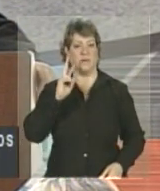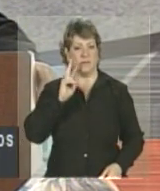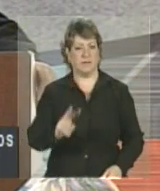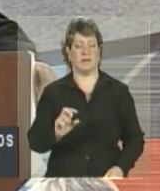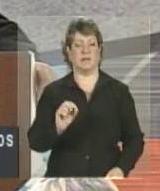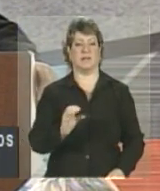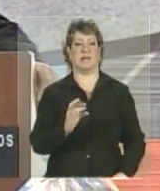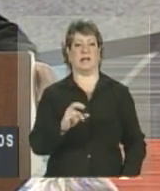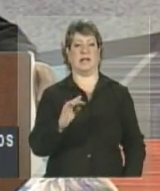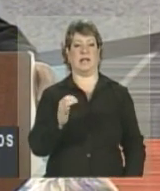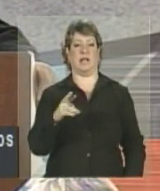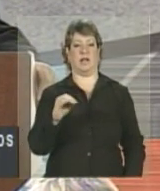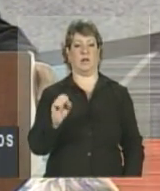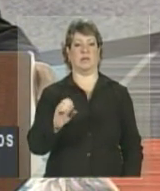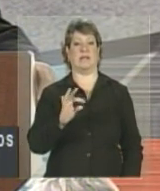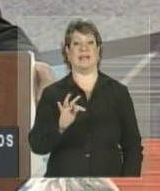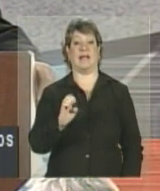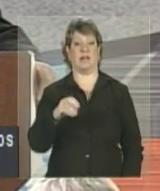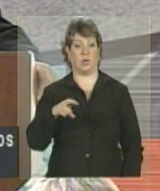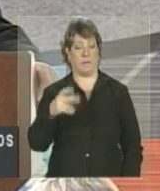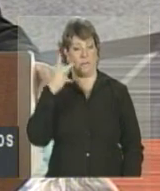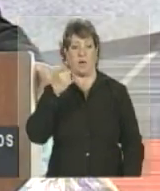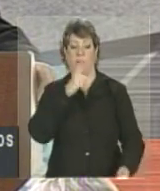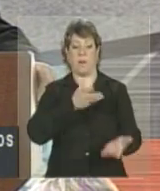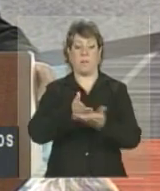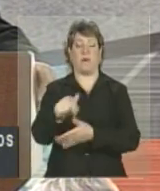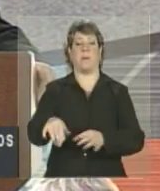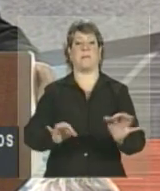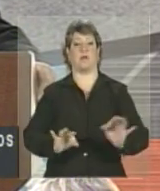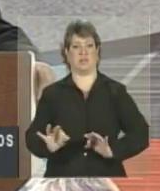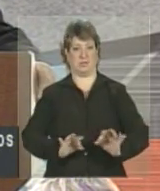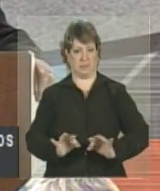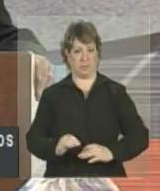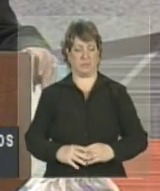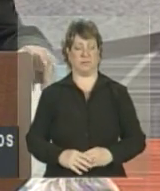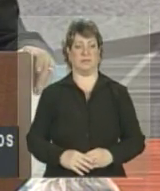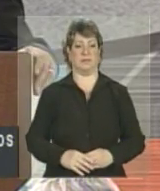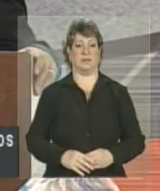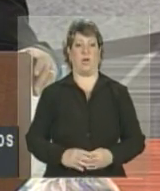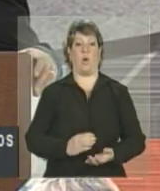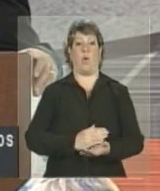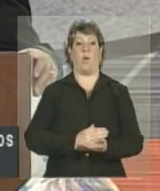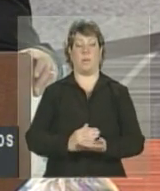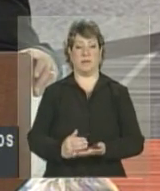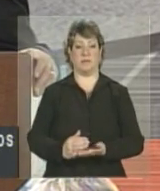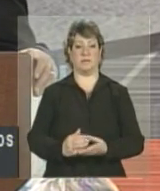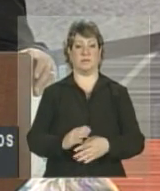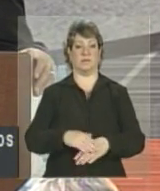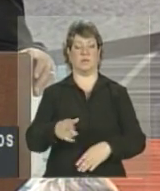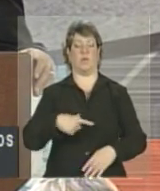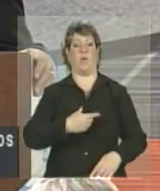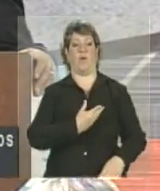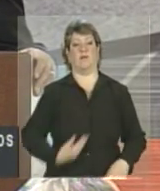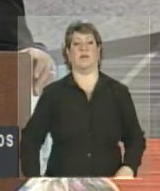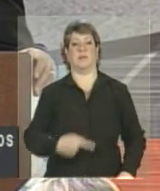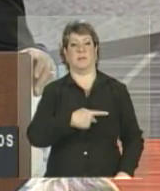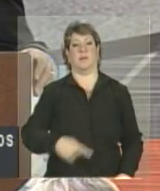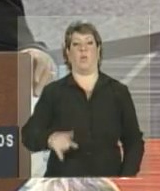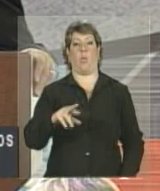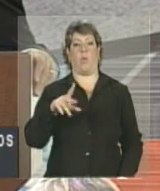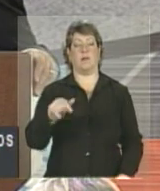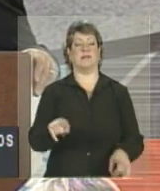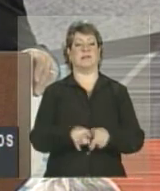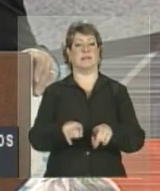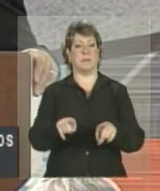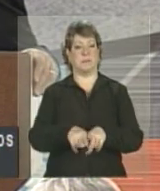critérios técnicos para a seleção dos projetos e aprovação dos projetos, iniciado no governo do presidente Lula e tão